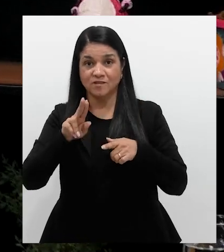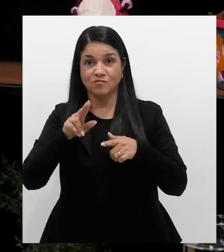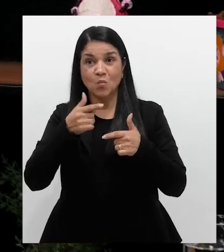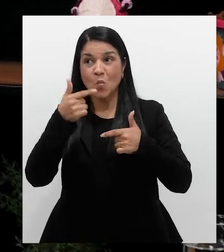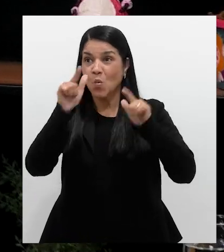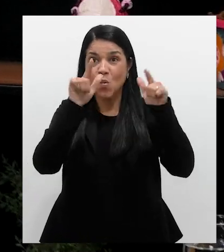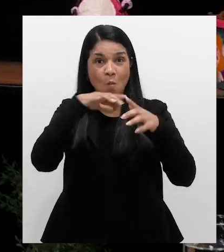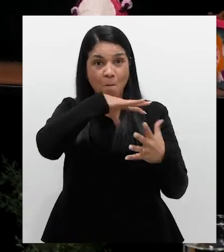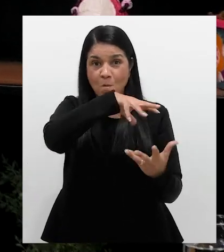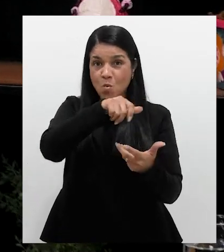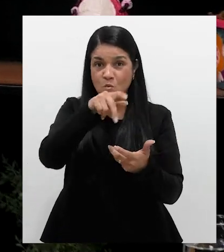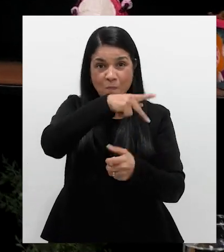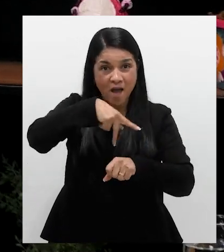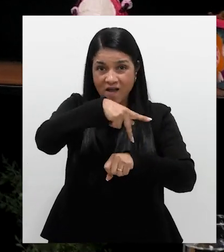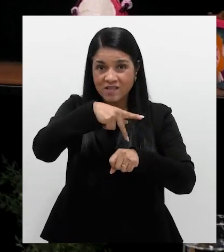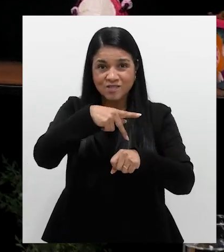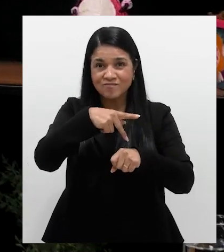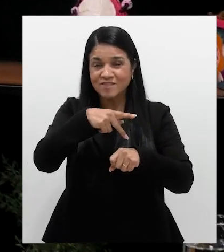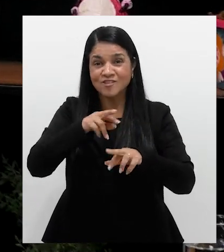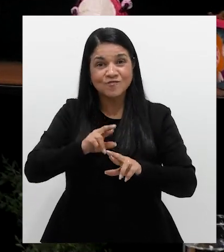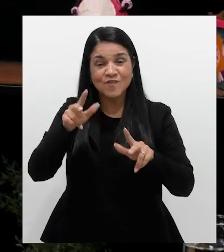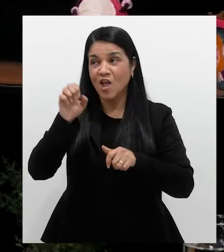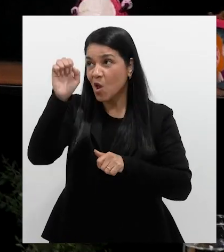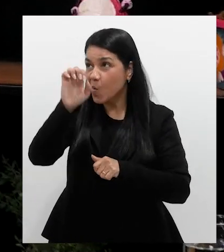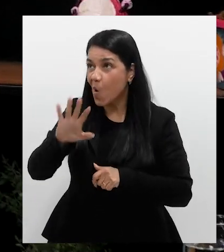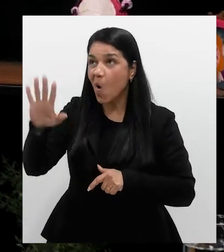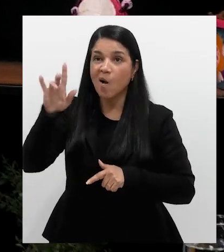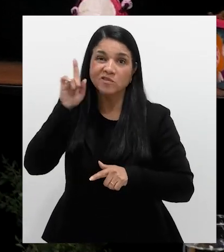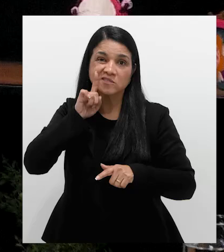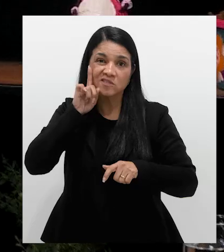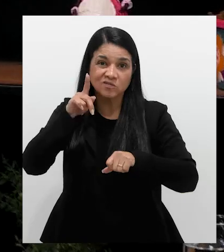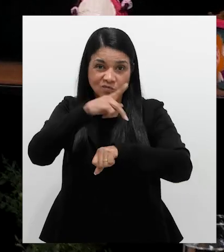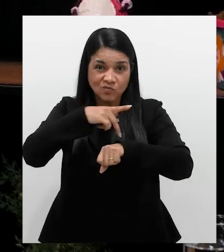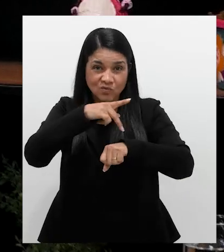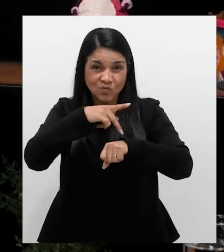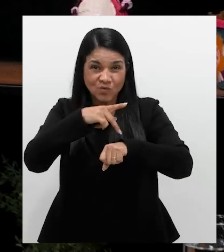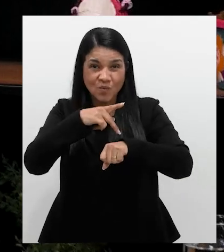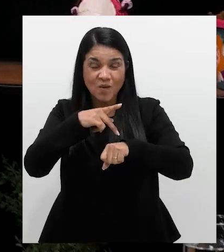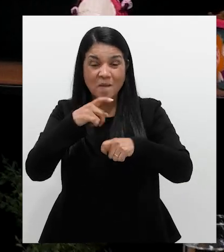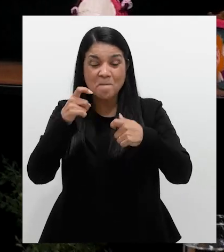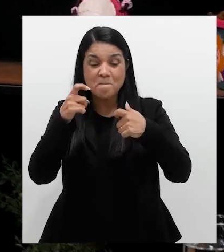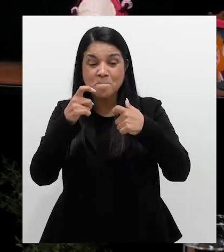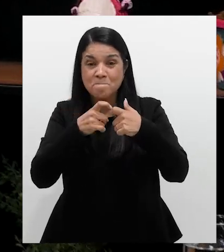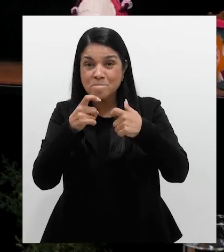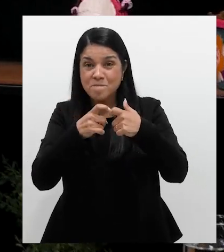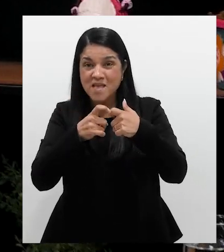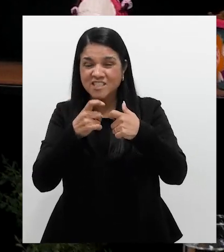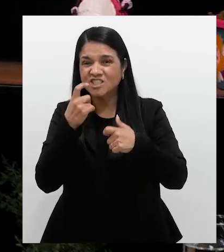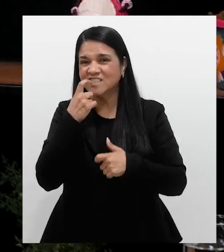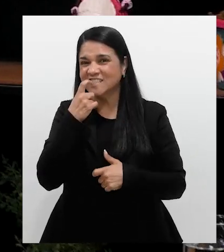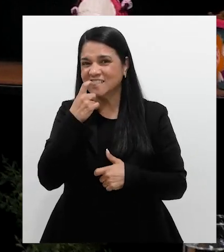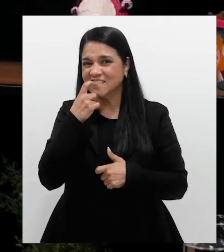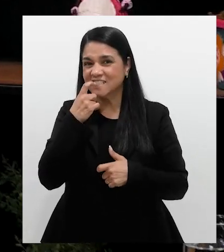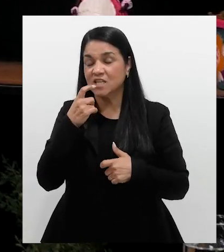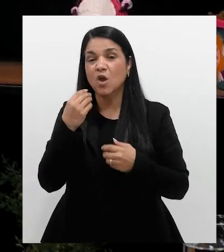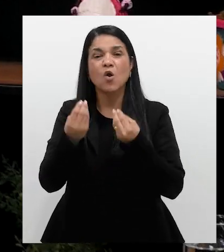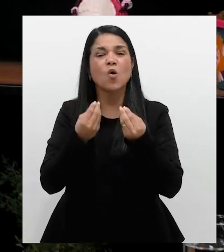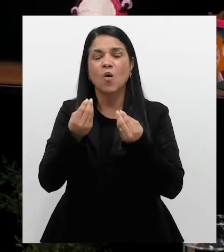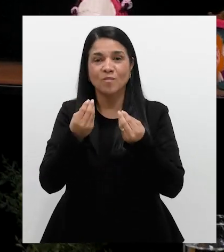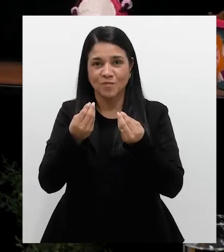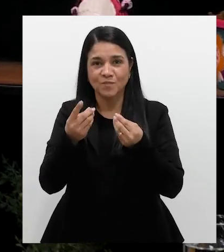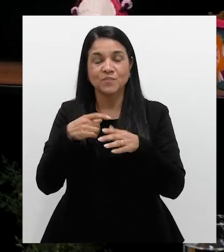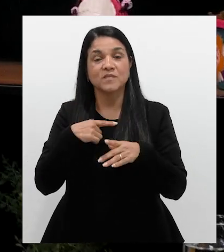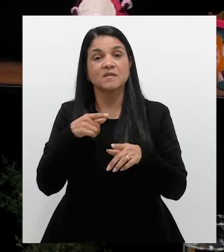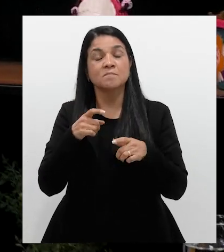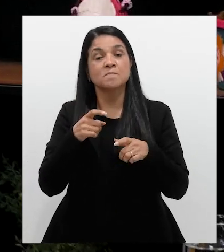é uma realidade. Então, quando a gente está falando de Europa, de Estados Unidos, a gente fala em médico-dentista. Como é que funciona isso? A pessoa